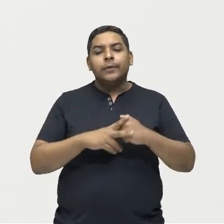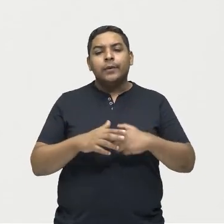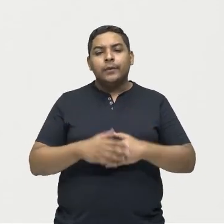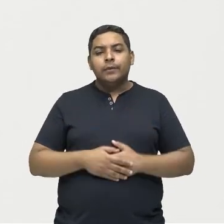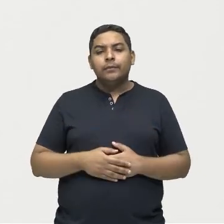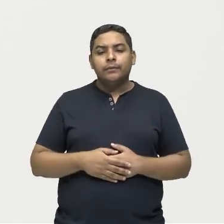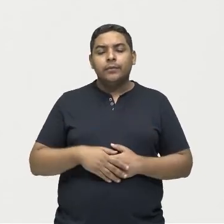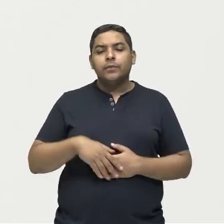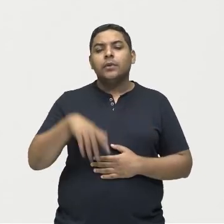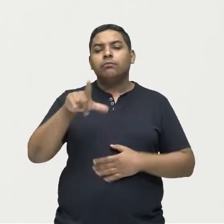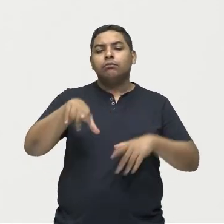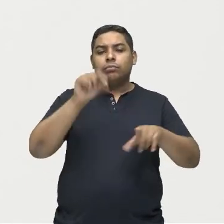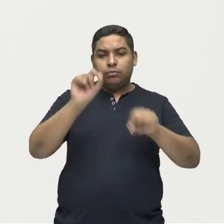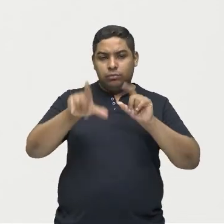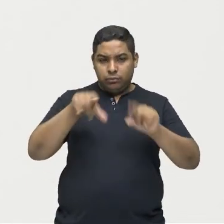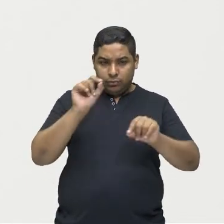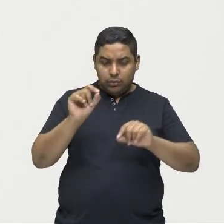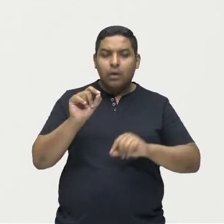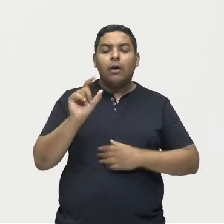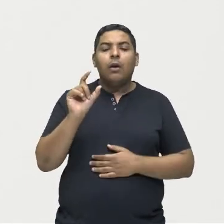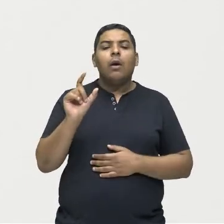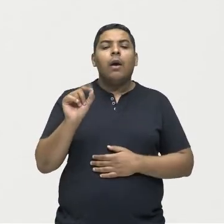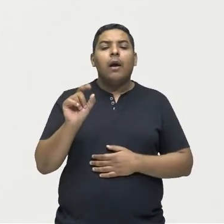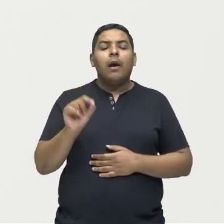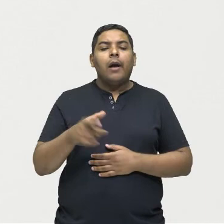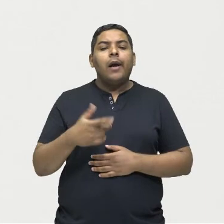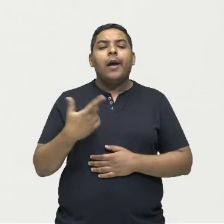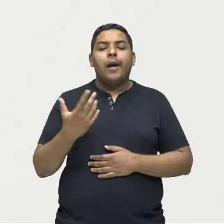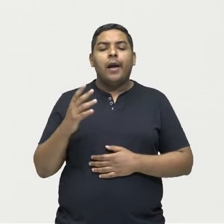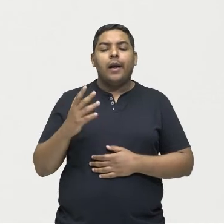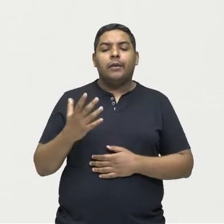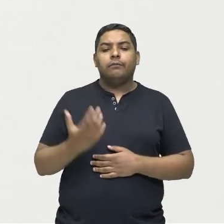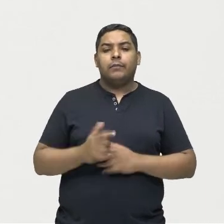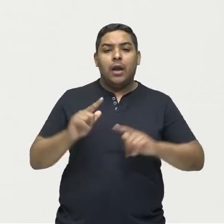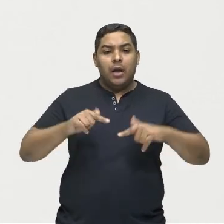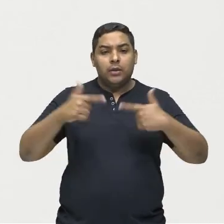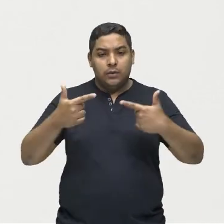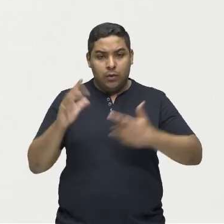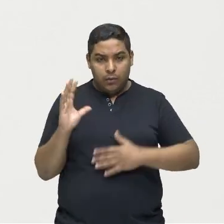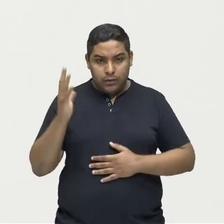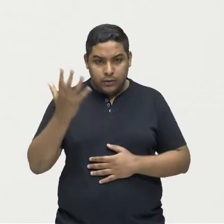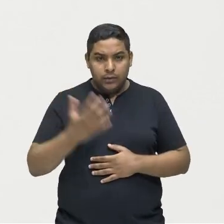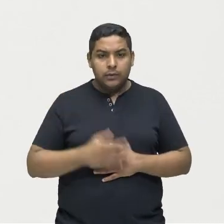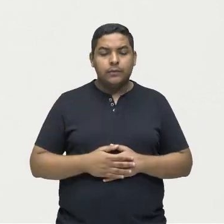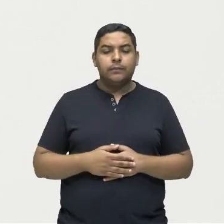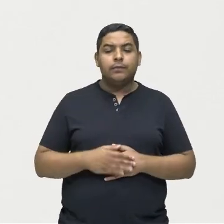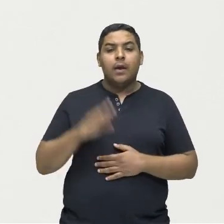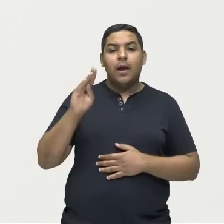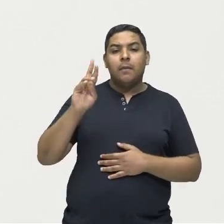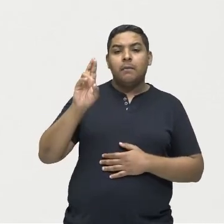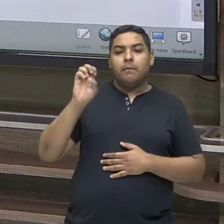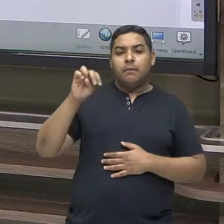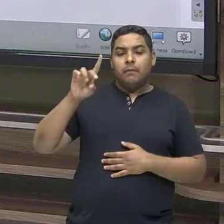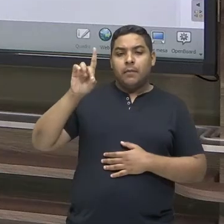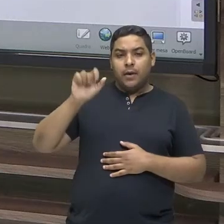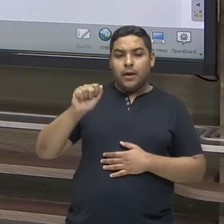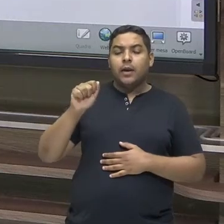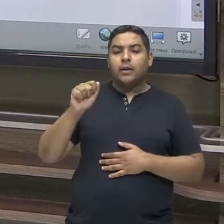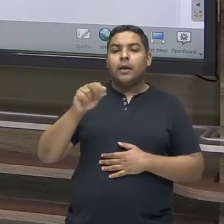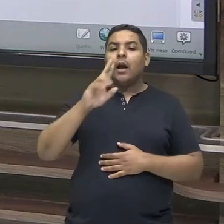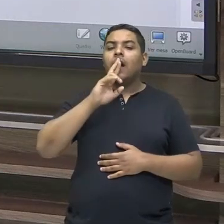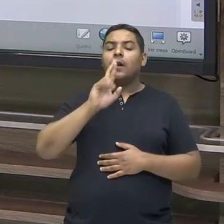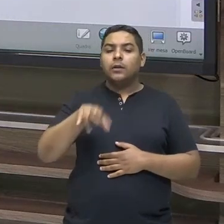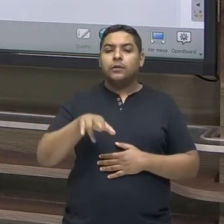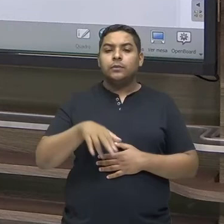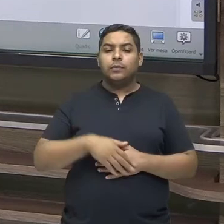indicando, então, né? No gerúndio, indicando que essa ação está acontecendo, portanto, está errado. A Brenda, então, está colocando aqui, né, questão